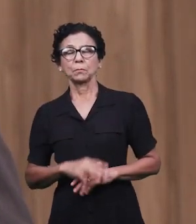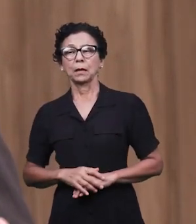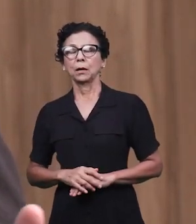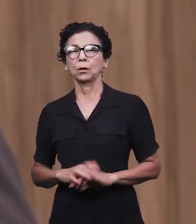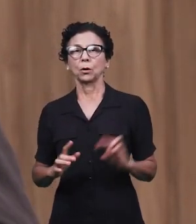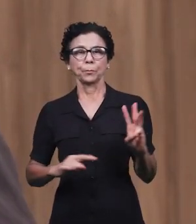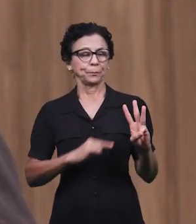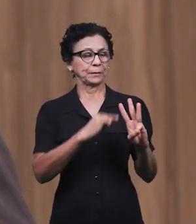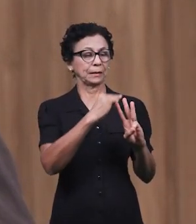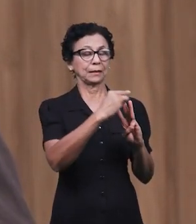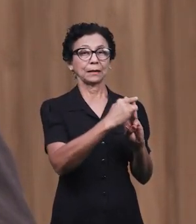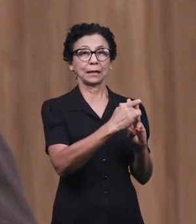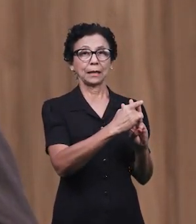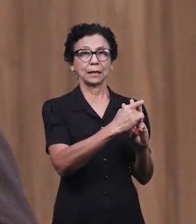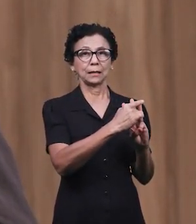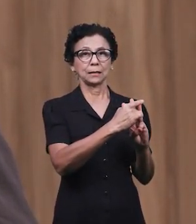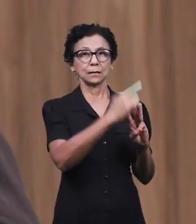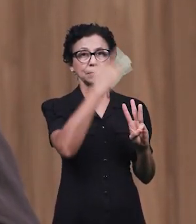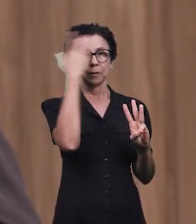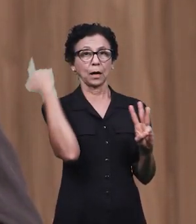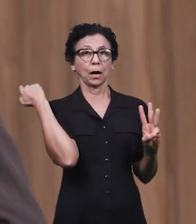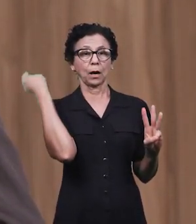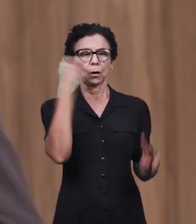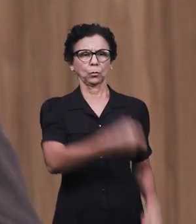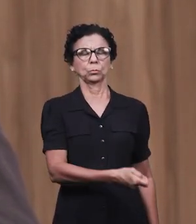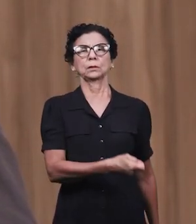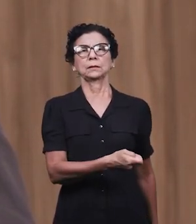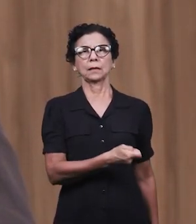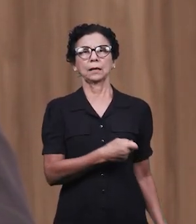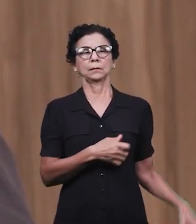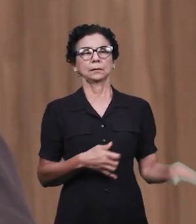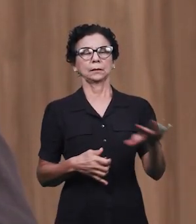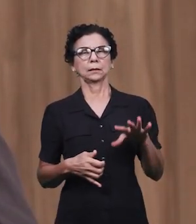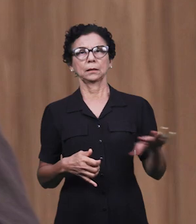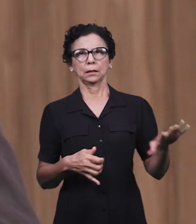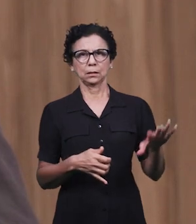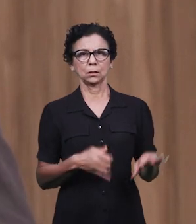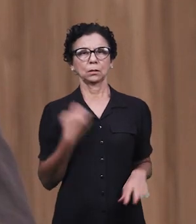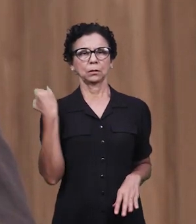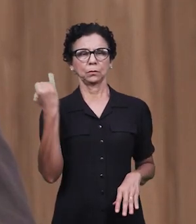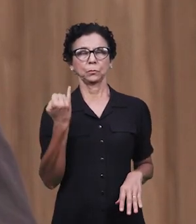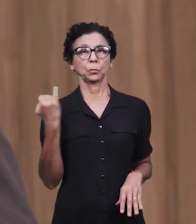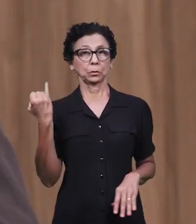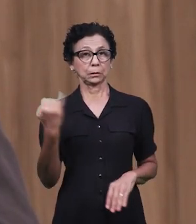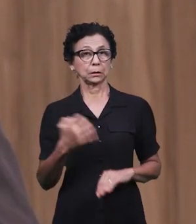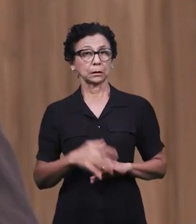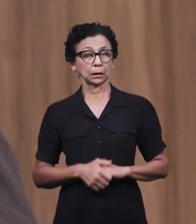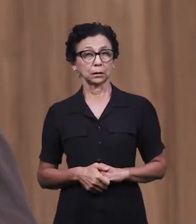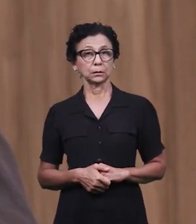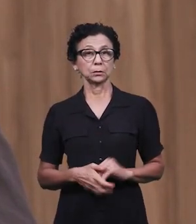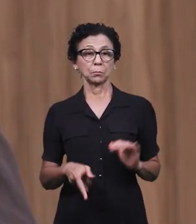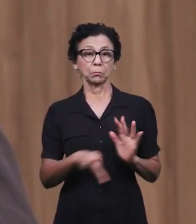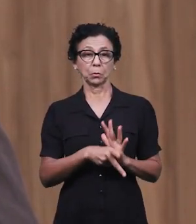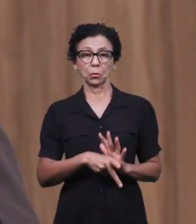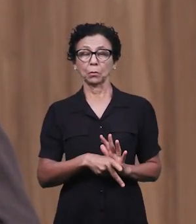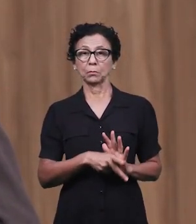ali, intituladas pelo Império Romano, mas autoridades que exerciam seu poder na Palestina. Até